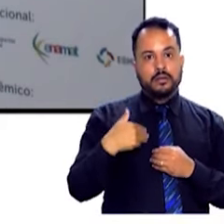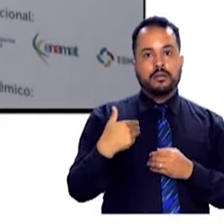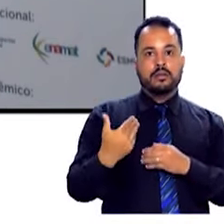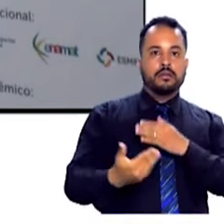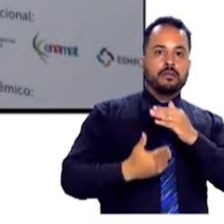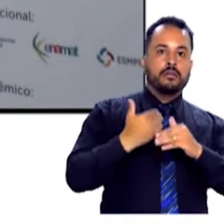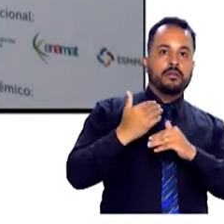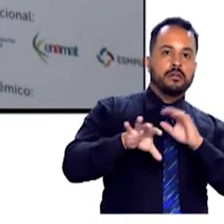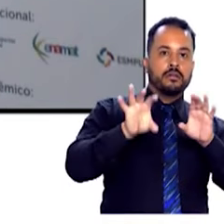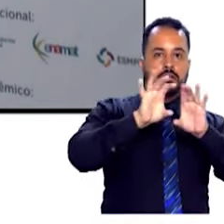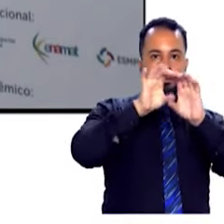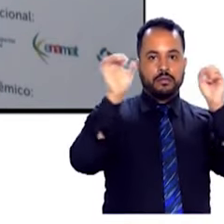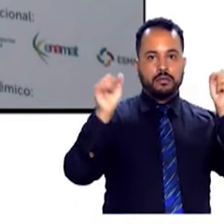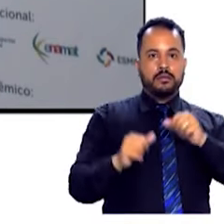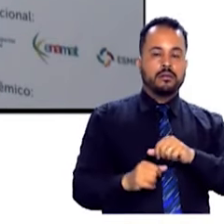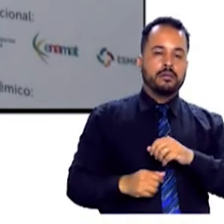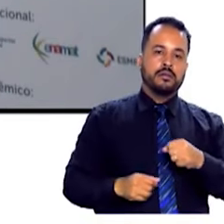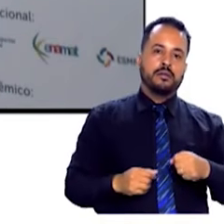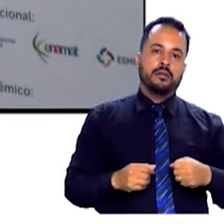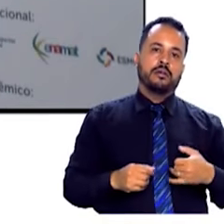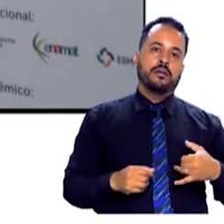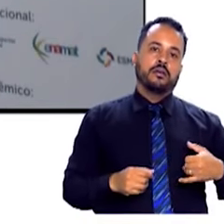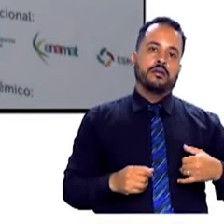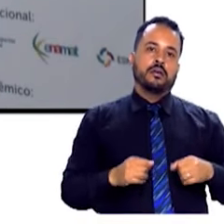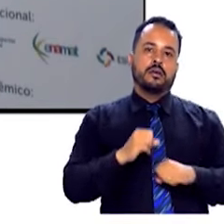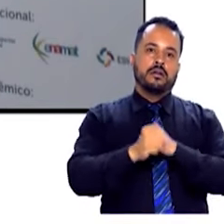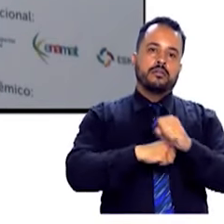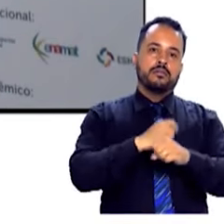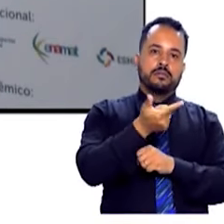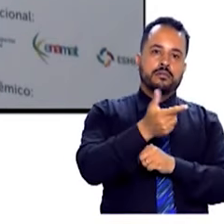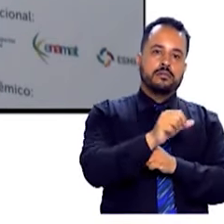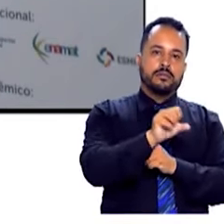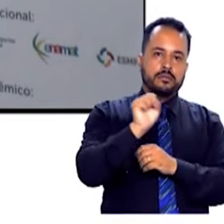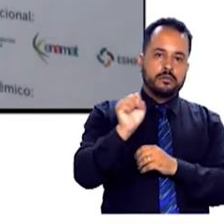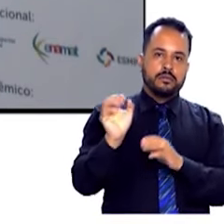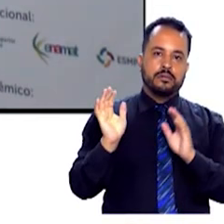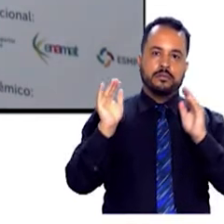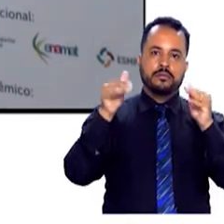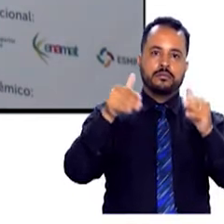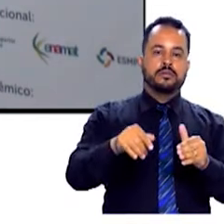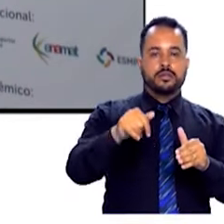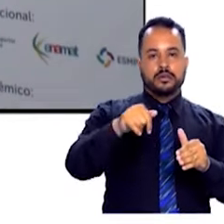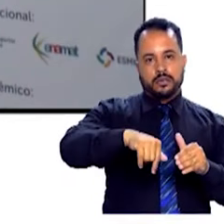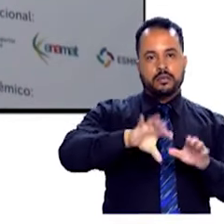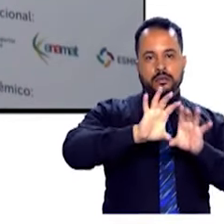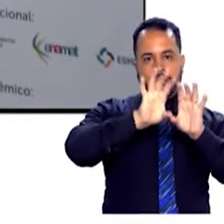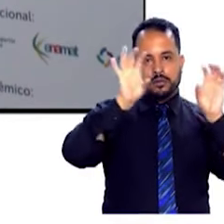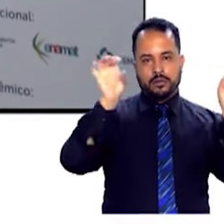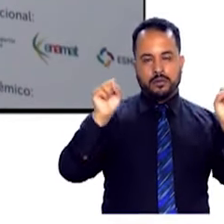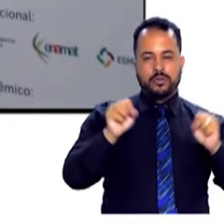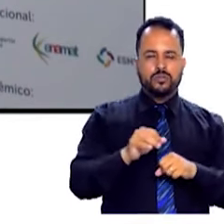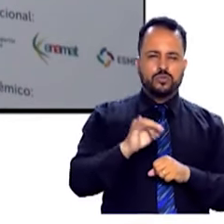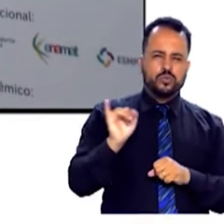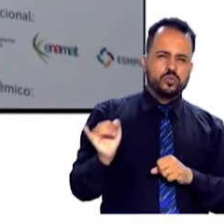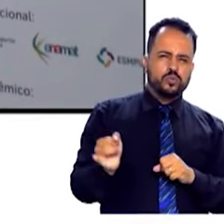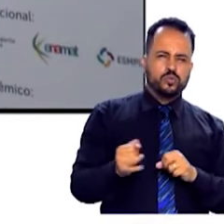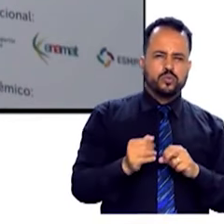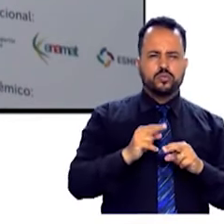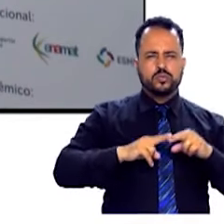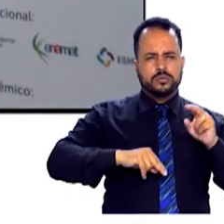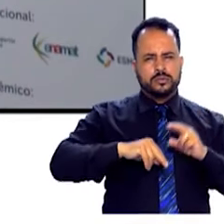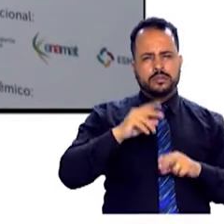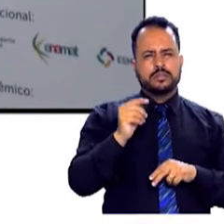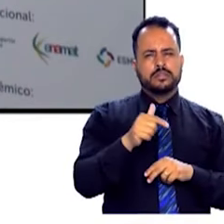corte em e lá em 2008 quando eu cheguei aqui eu cheguei aqui em junho exatamente